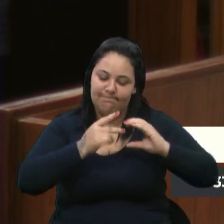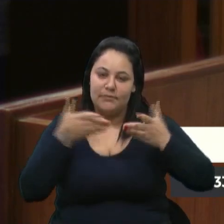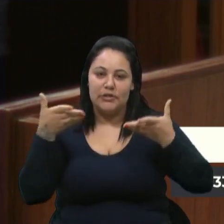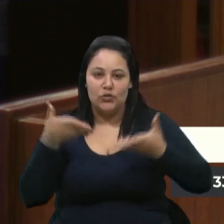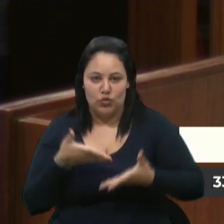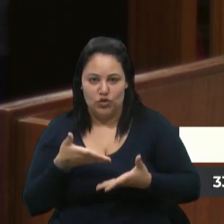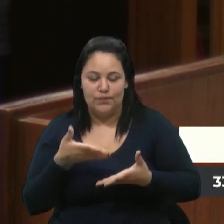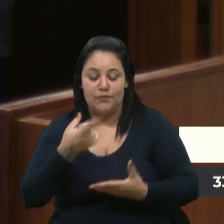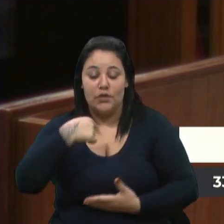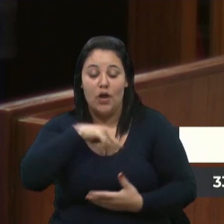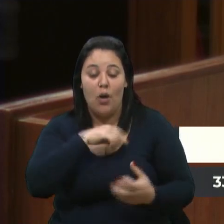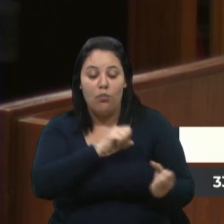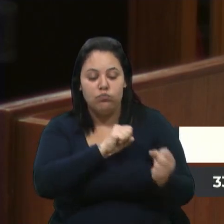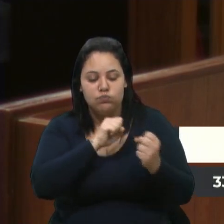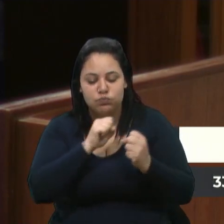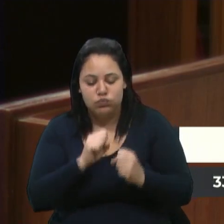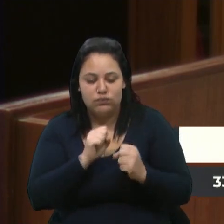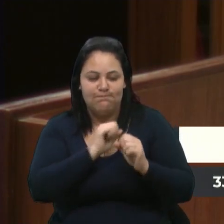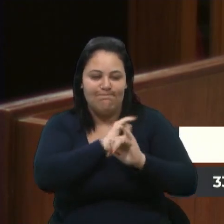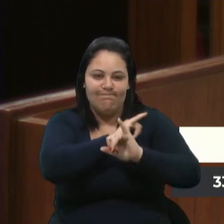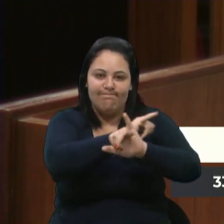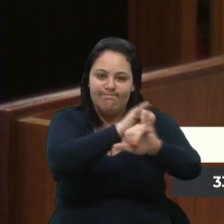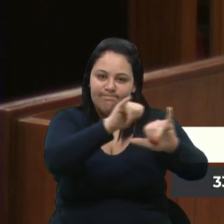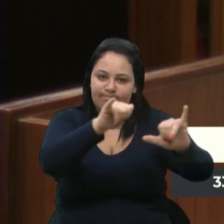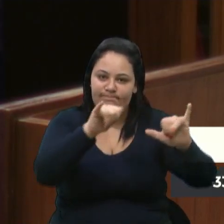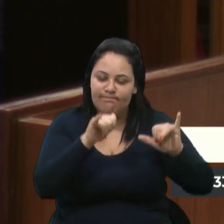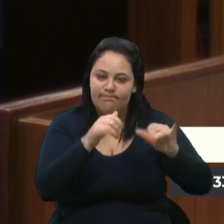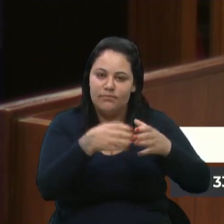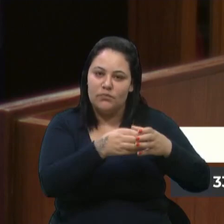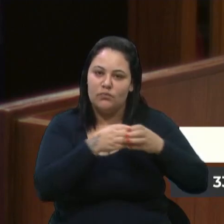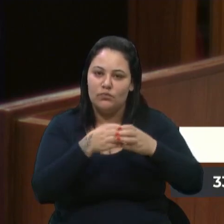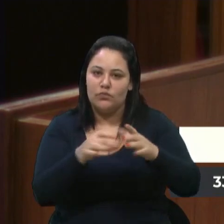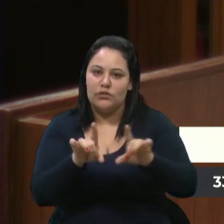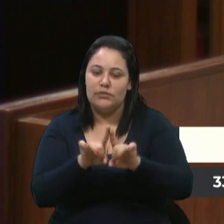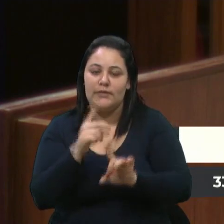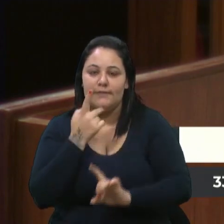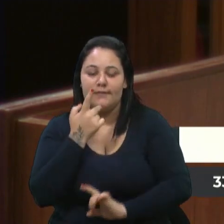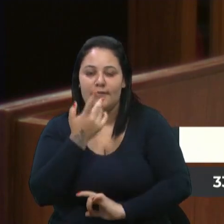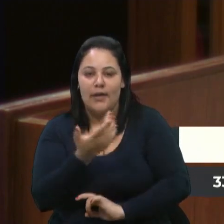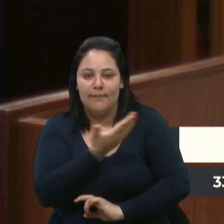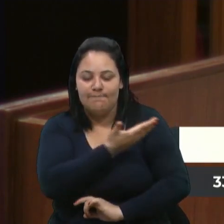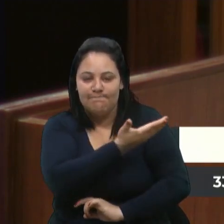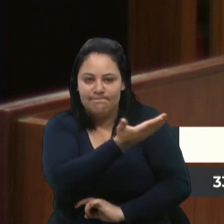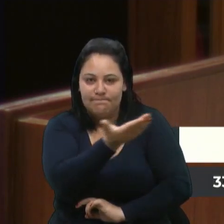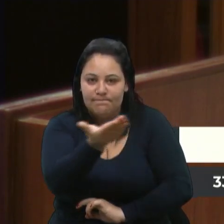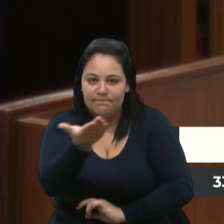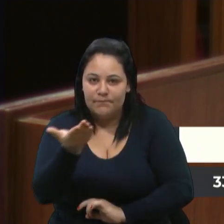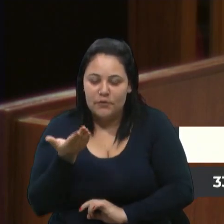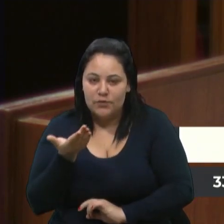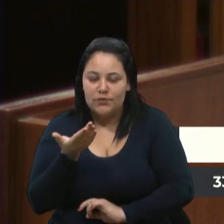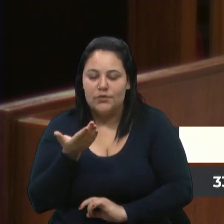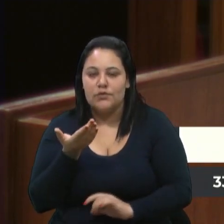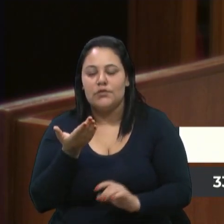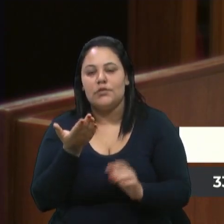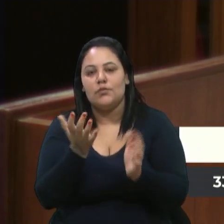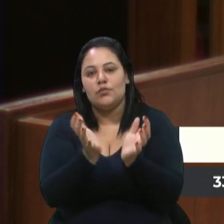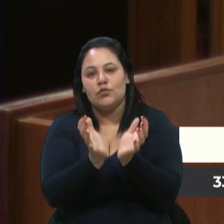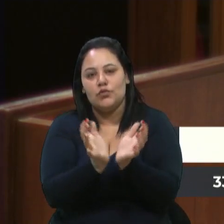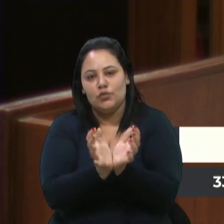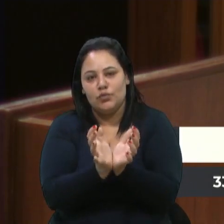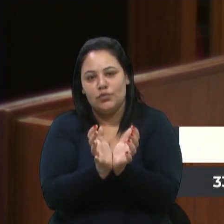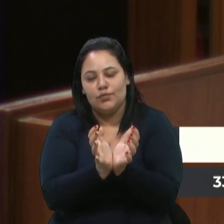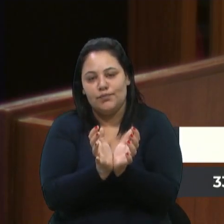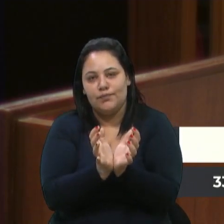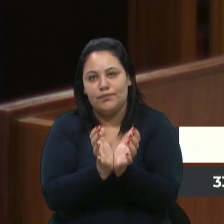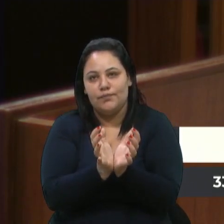que a gente possa divulgar o comitê e dizer para todos que é um comitê que